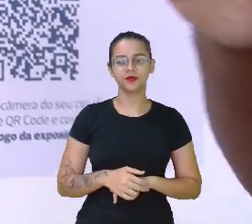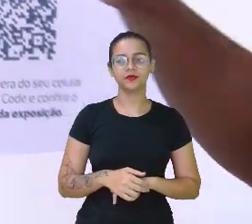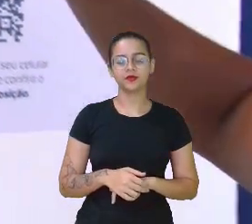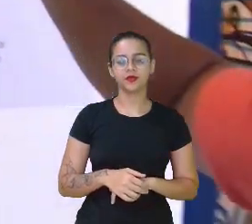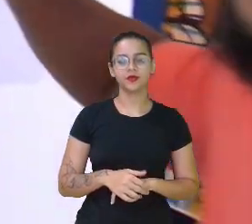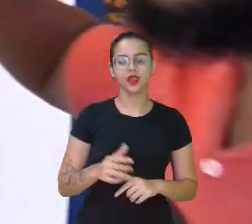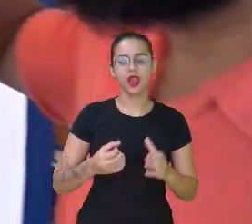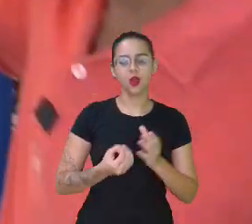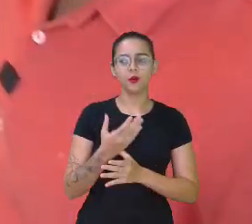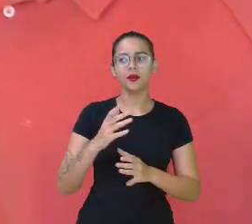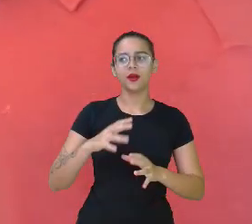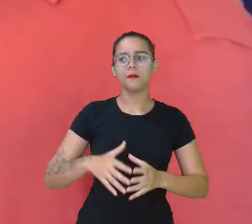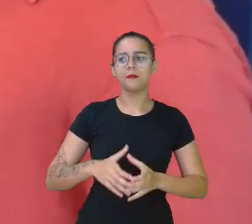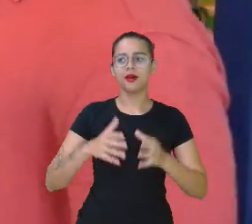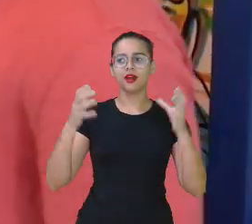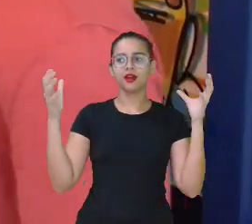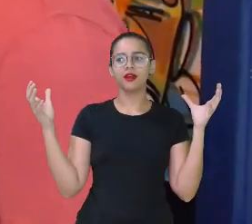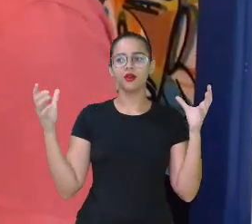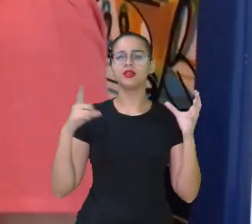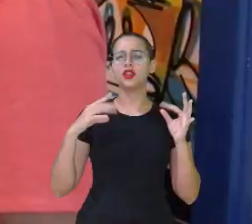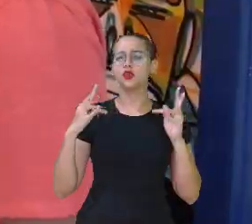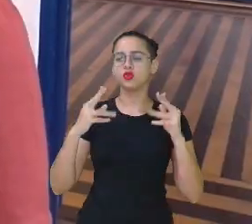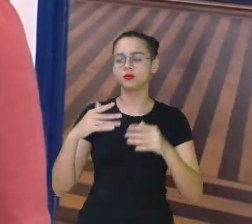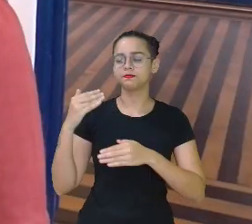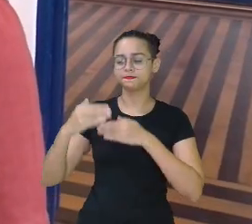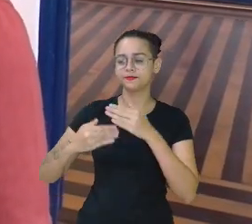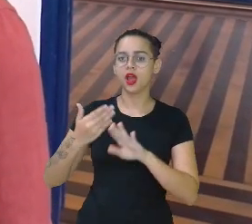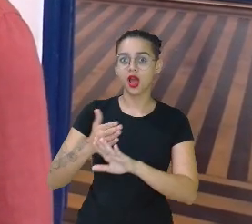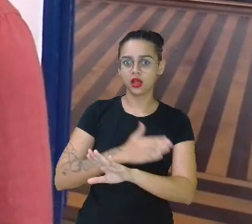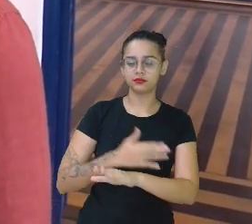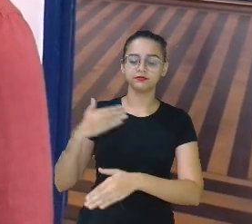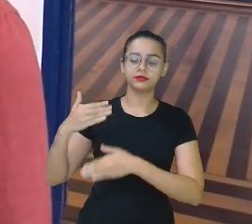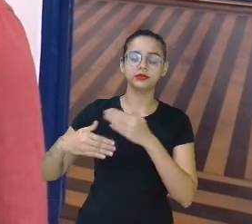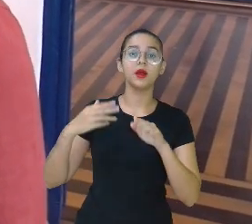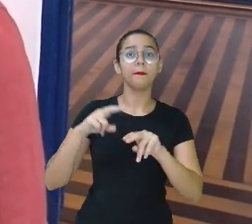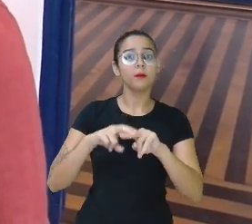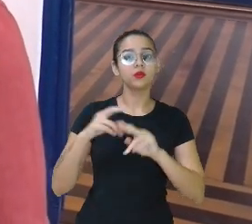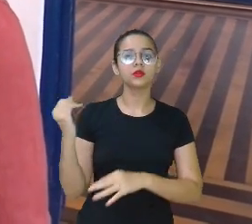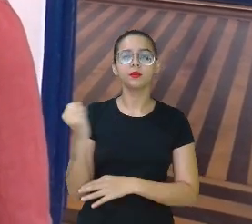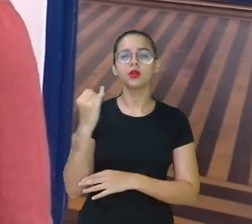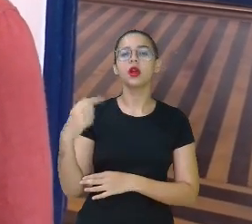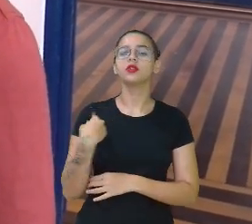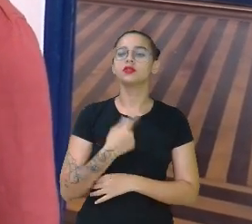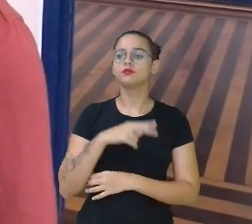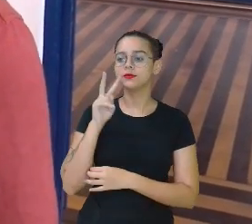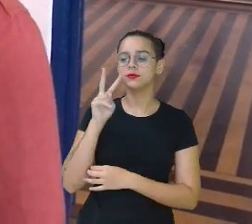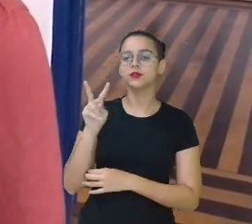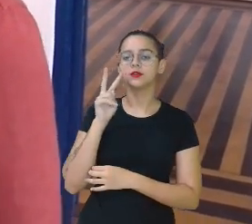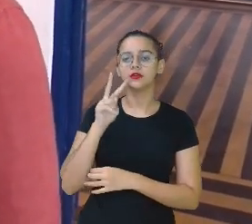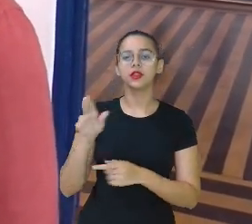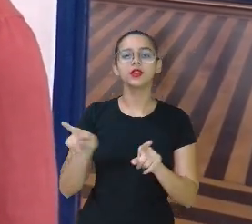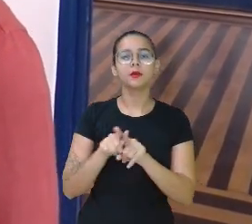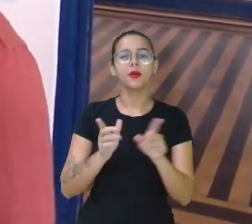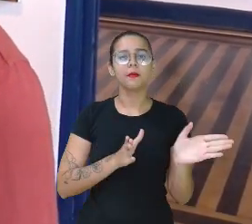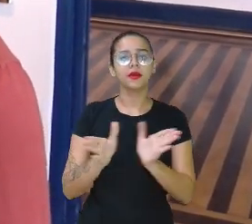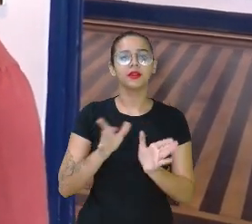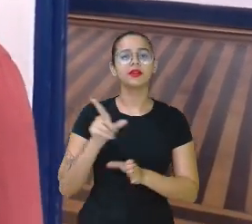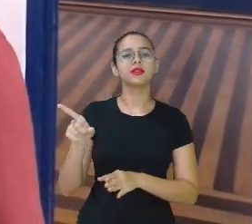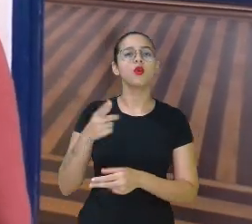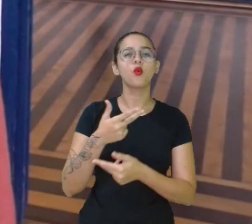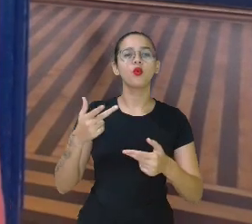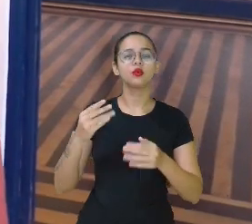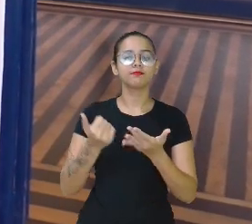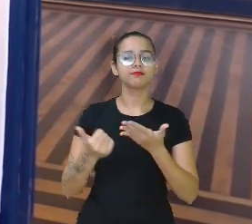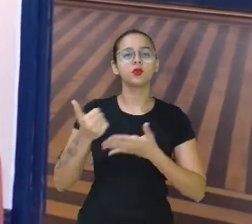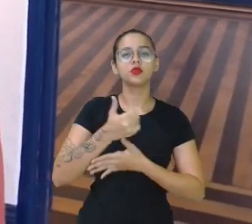bem maior, tem muito mais a falar do que isso. Por isso que é importante a gente consumir arte, né? E acessibilizar isso, que foi uma das coisas que a gente priorizou